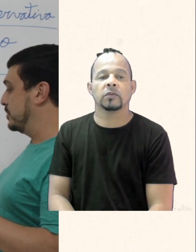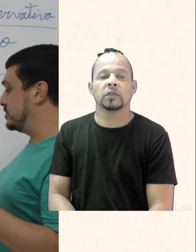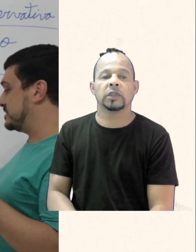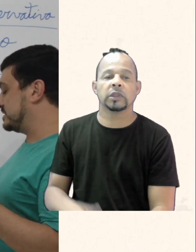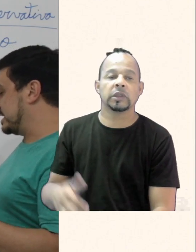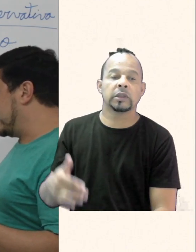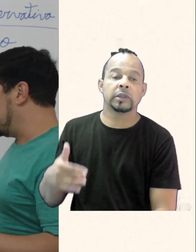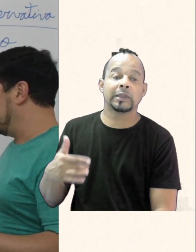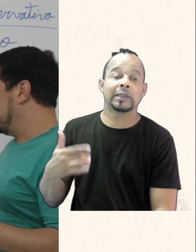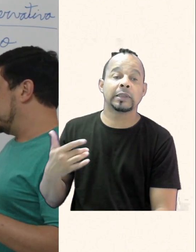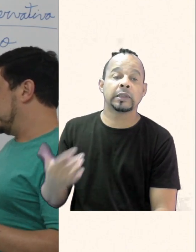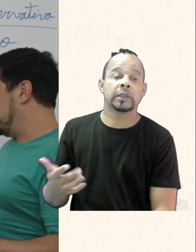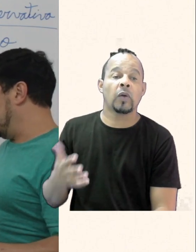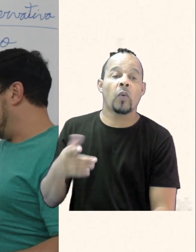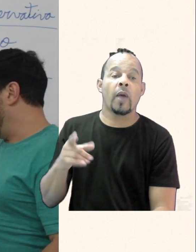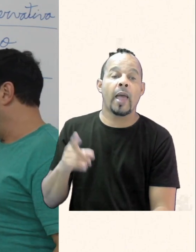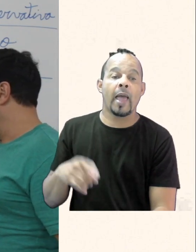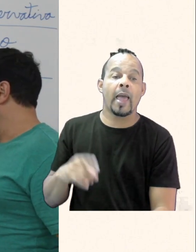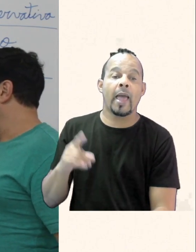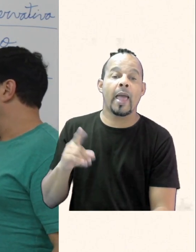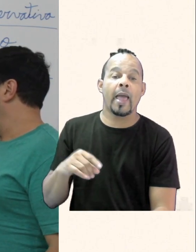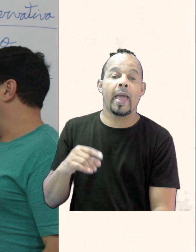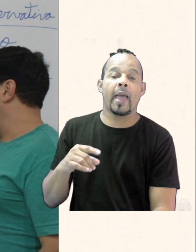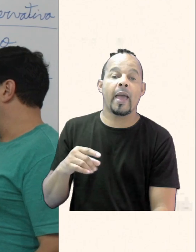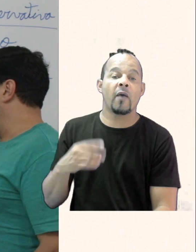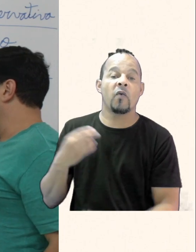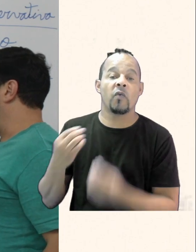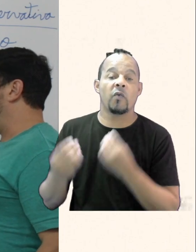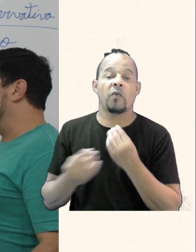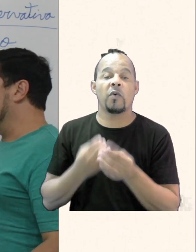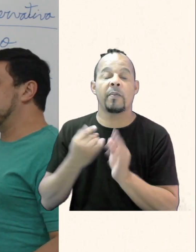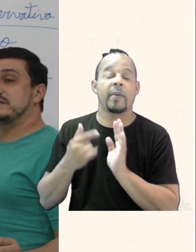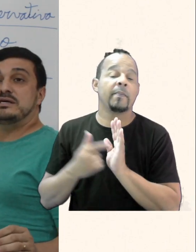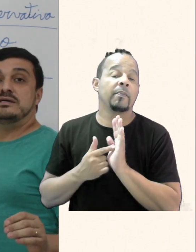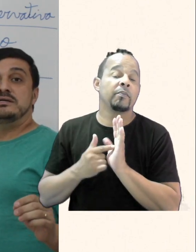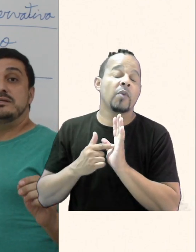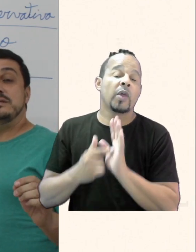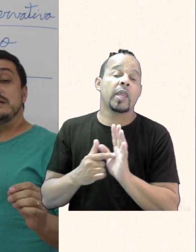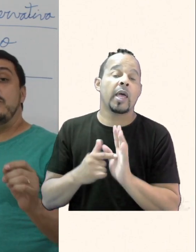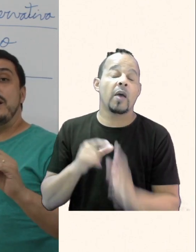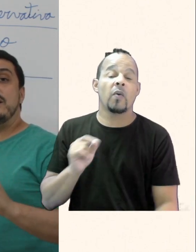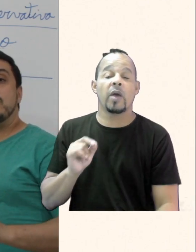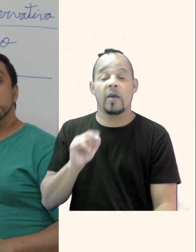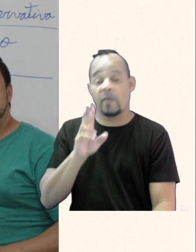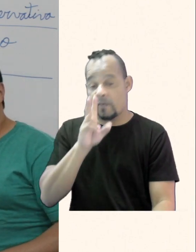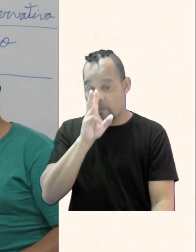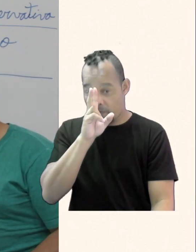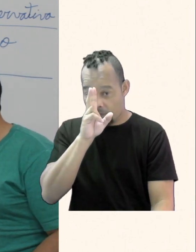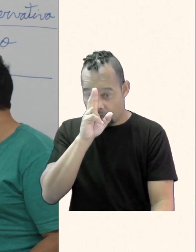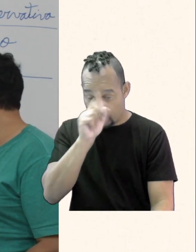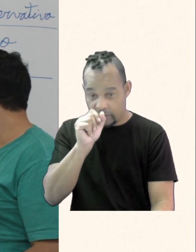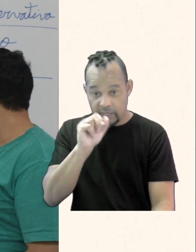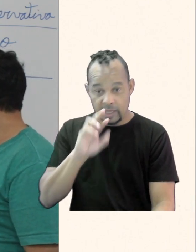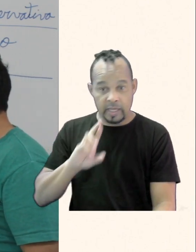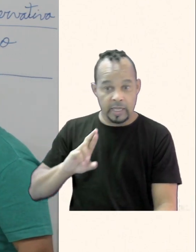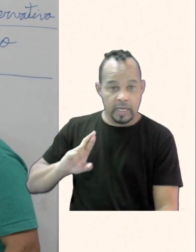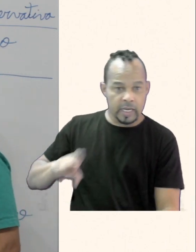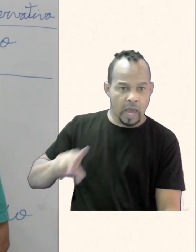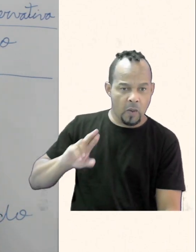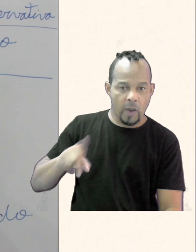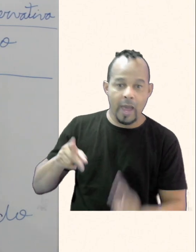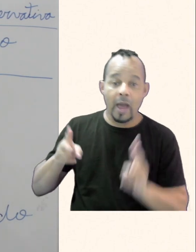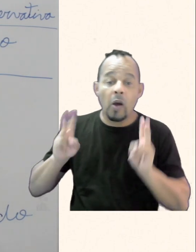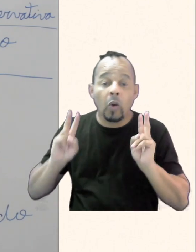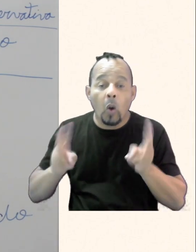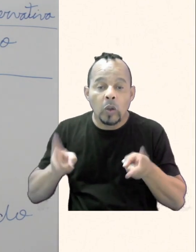de mostrar que uma força não é conservativa.